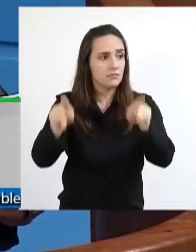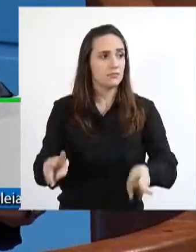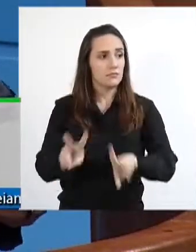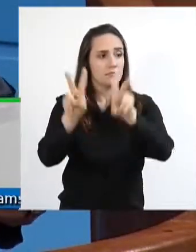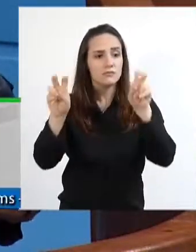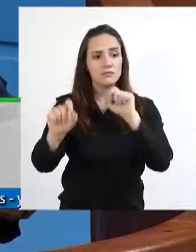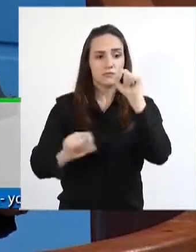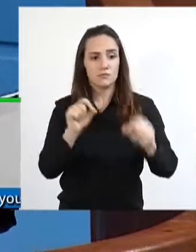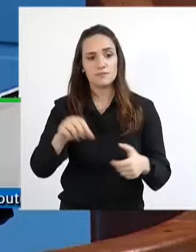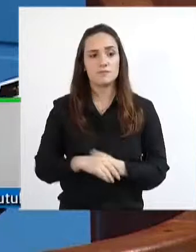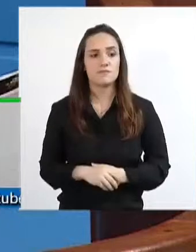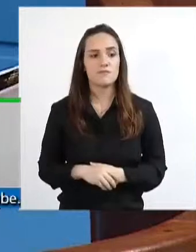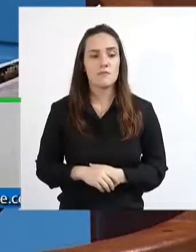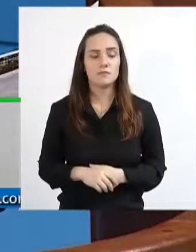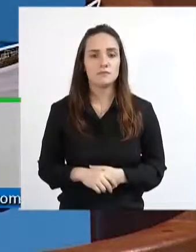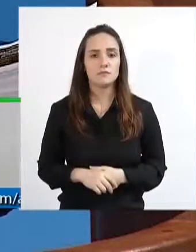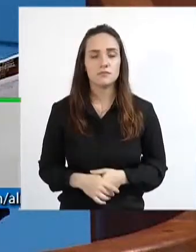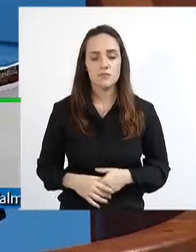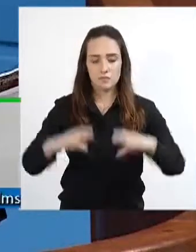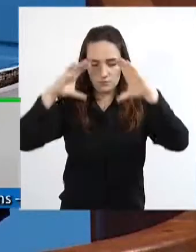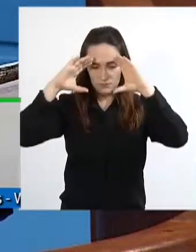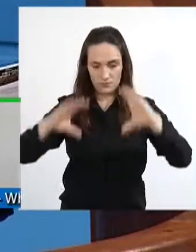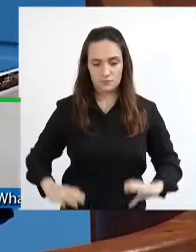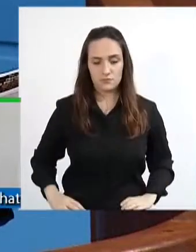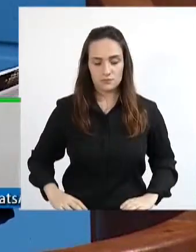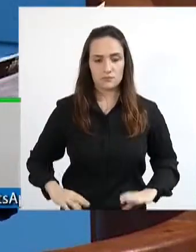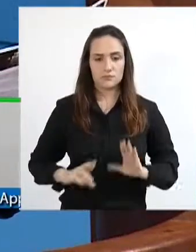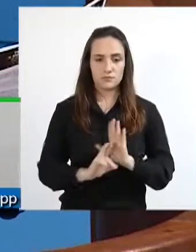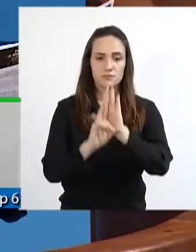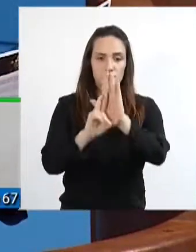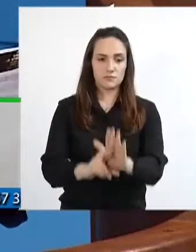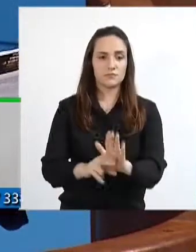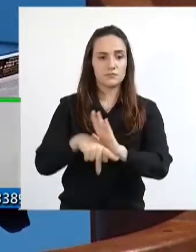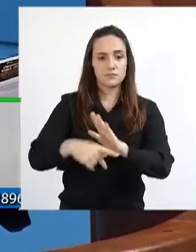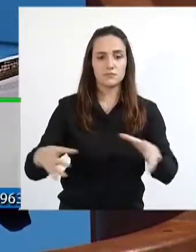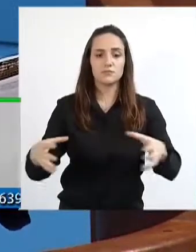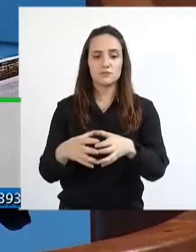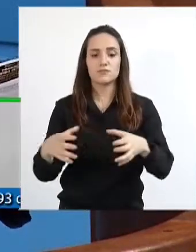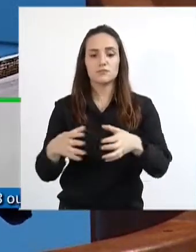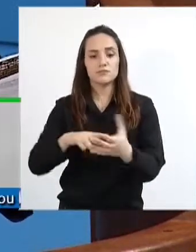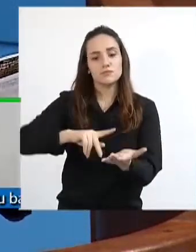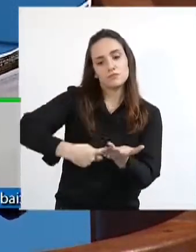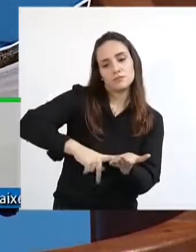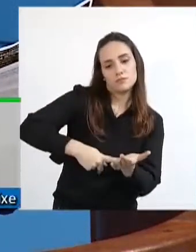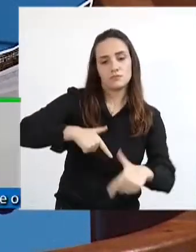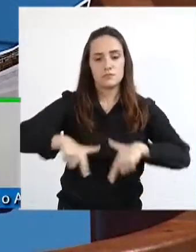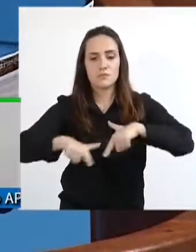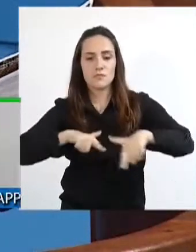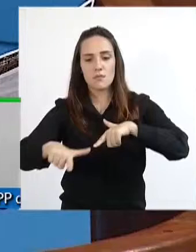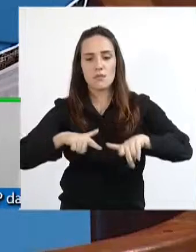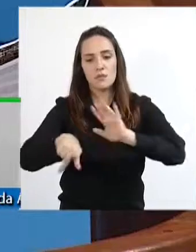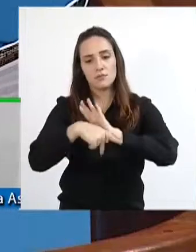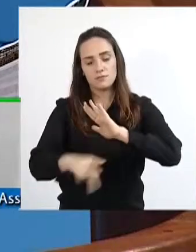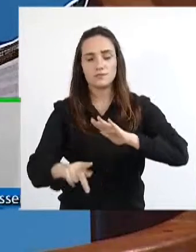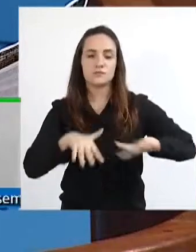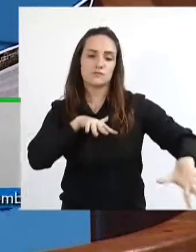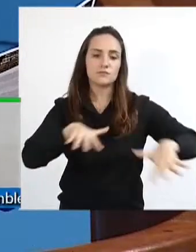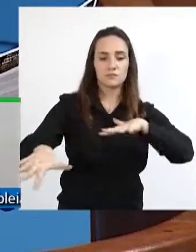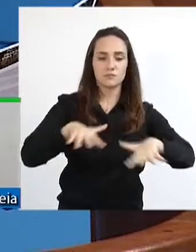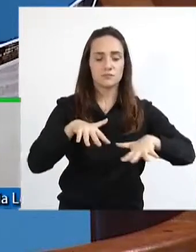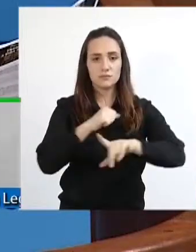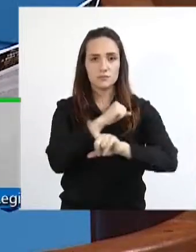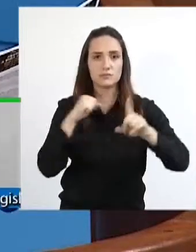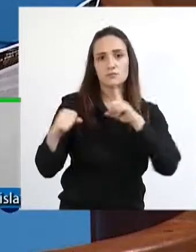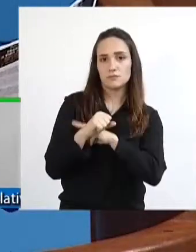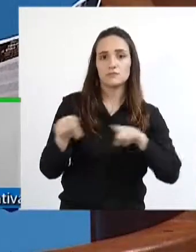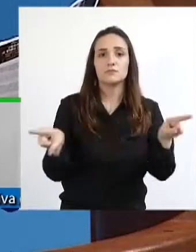diz assim: os cidadãos e cidadãs, representantes de entidades sindicais, representantes de movimentos